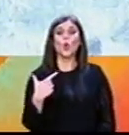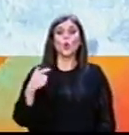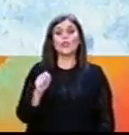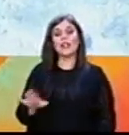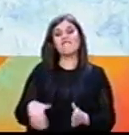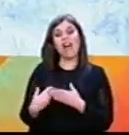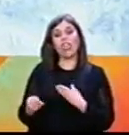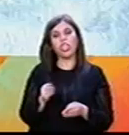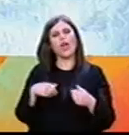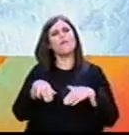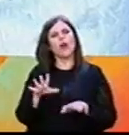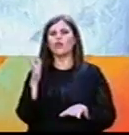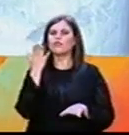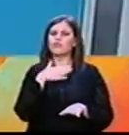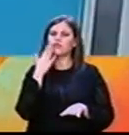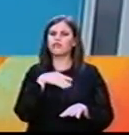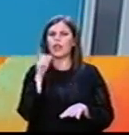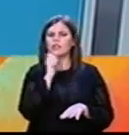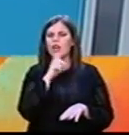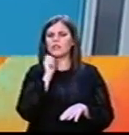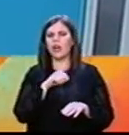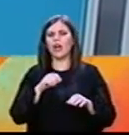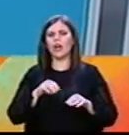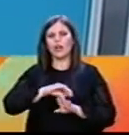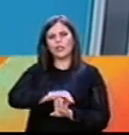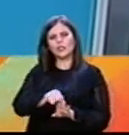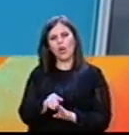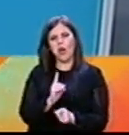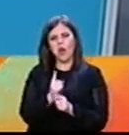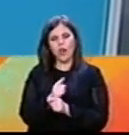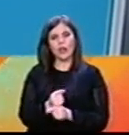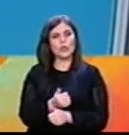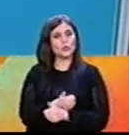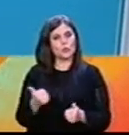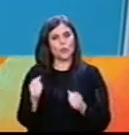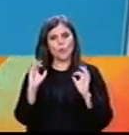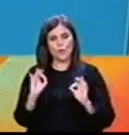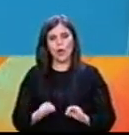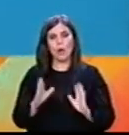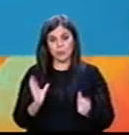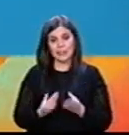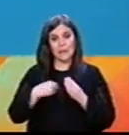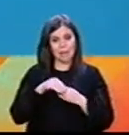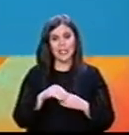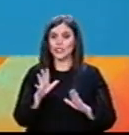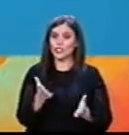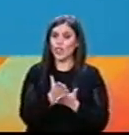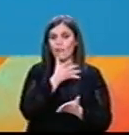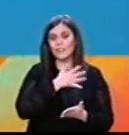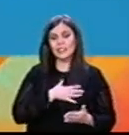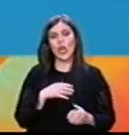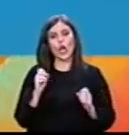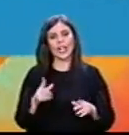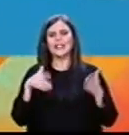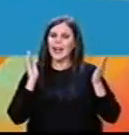glúten. Mas consegue-se fazer rissóis na mesma. Está ótimo, não precisas de continuar a bater. Precisa de mais, é só dizer. A menos que gostes.